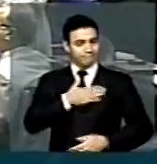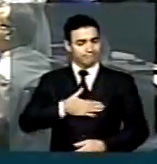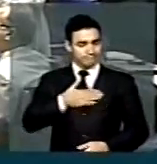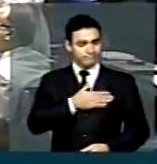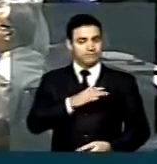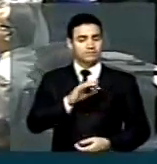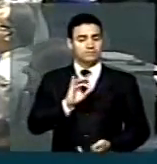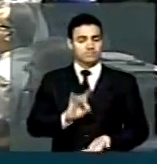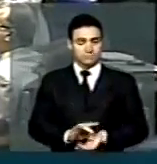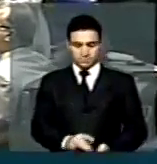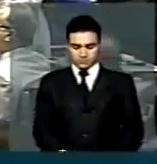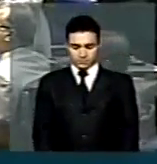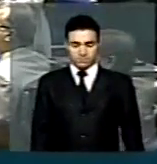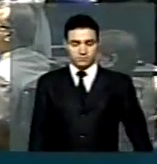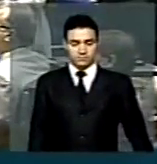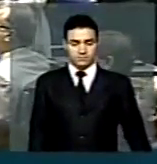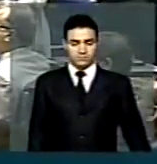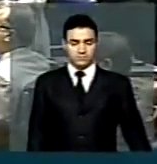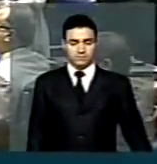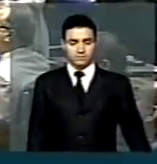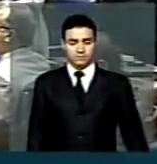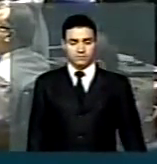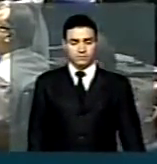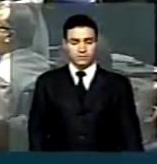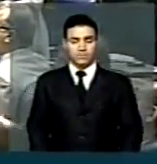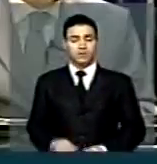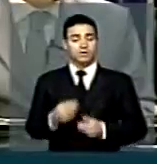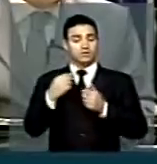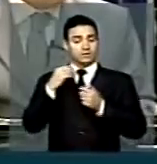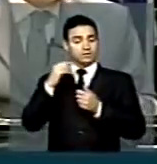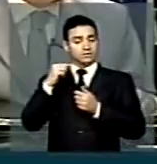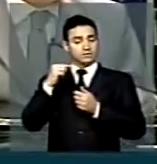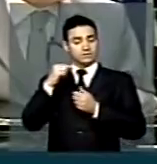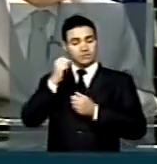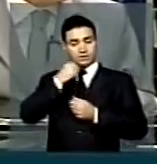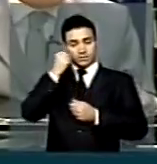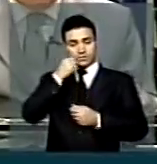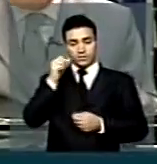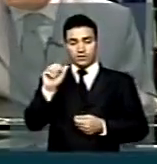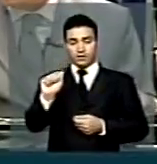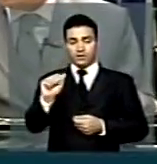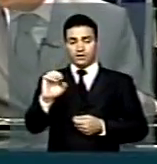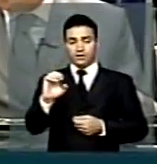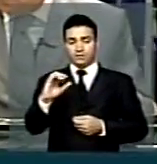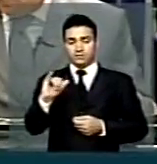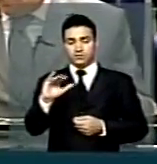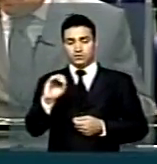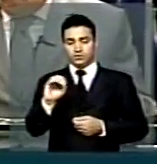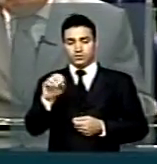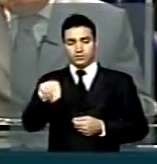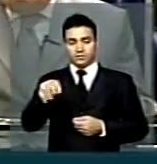Satisfação, a palavra ao senador Aécio Neves.